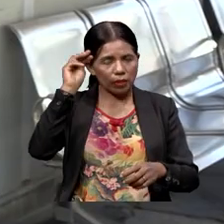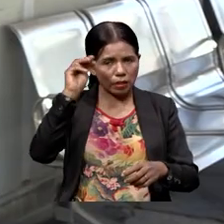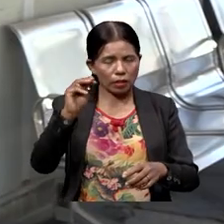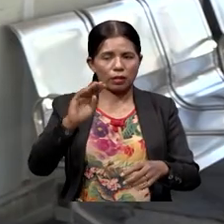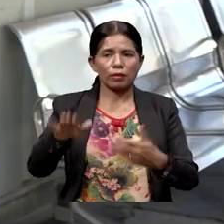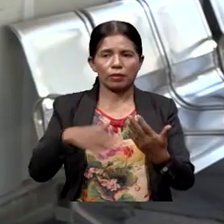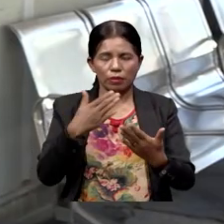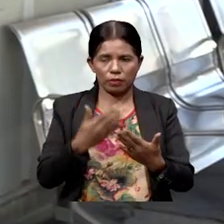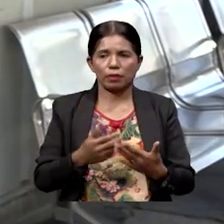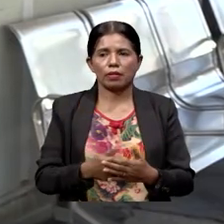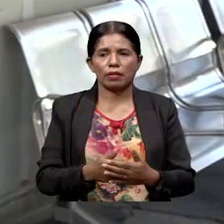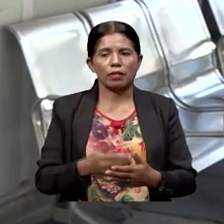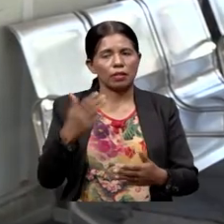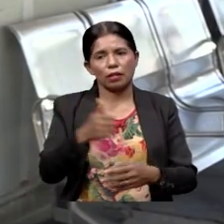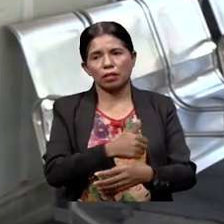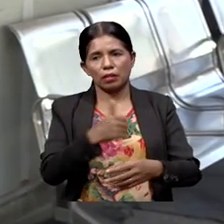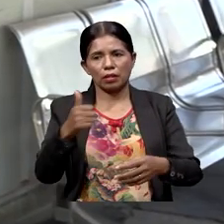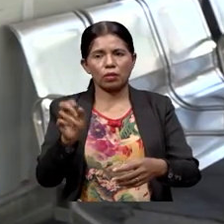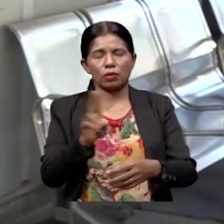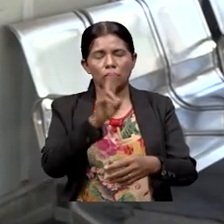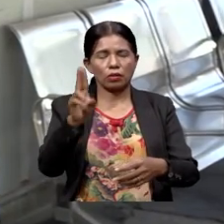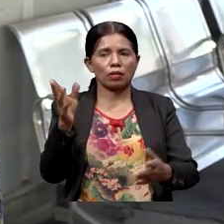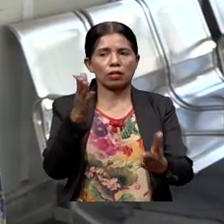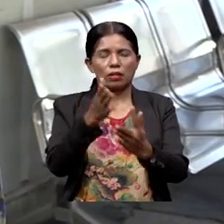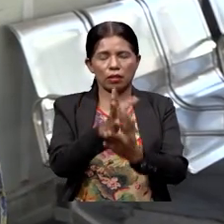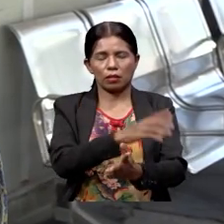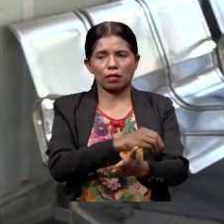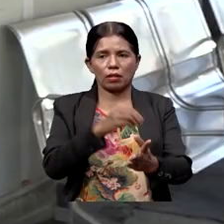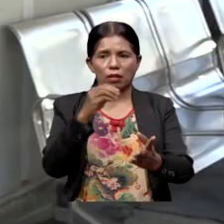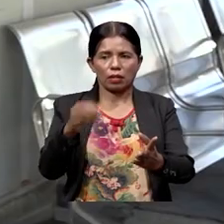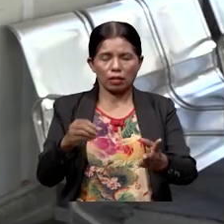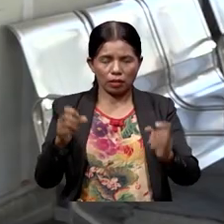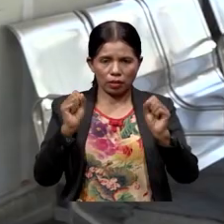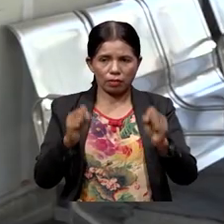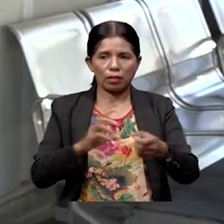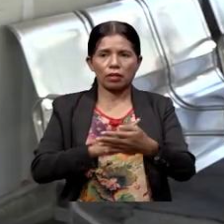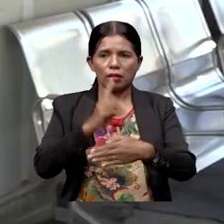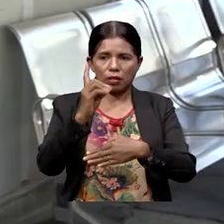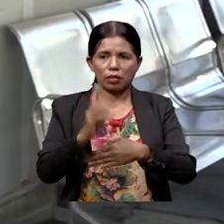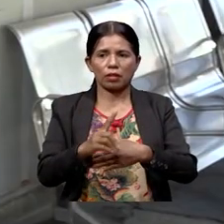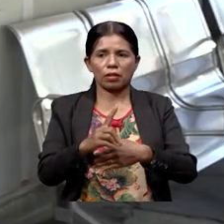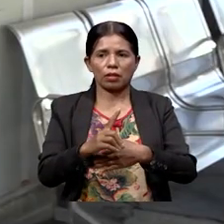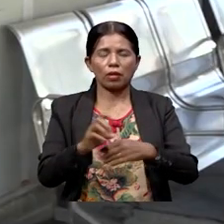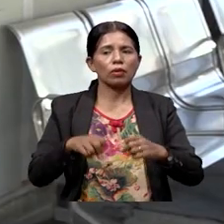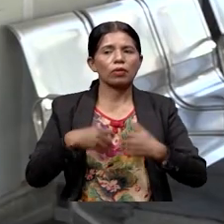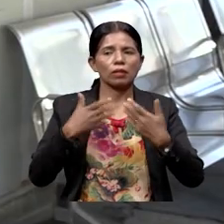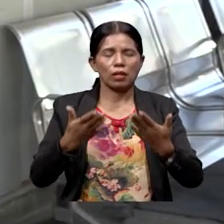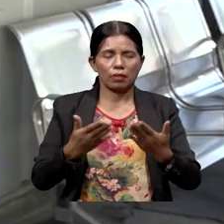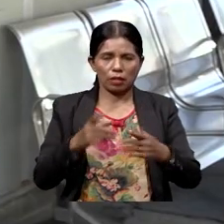relevante, e a parte sira maka ototo assumi ba cargo ba parte atu de desenvolve me o insama kala